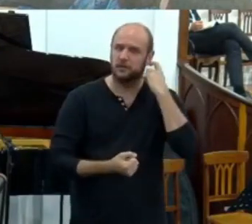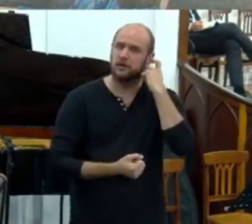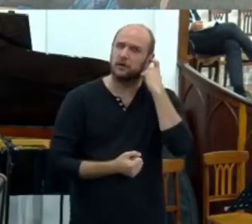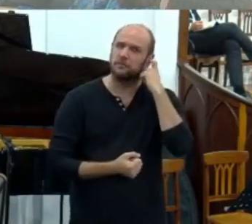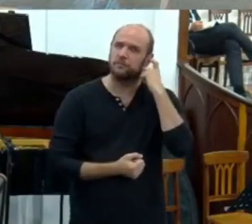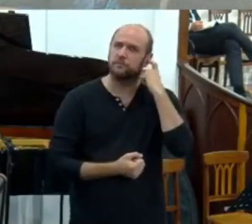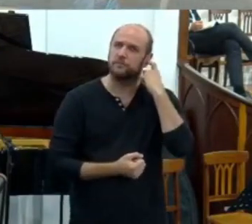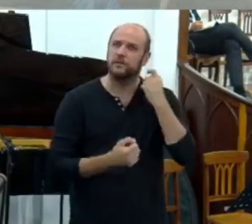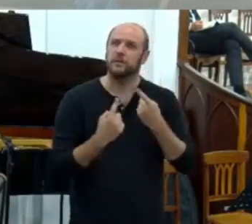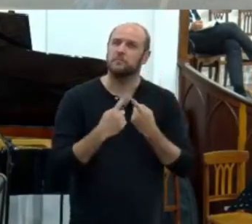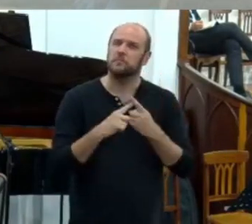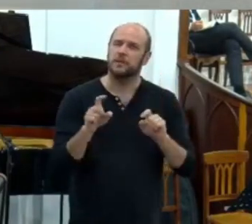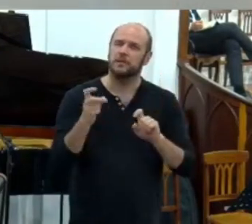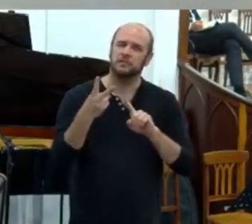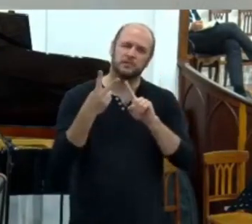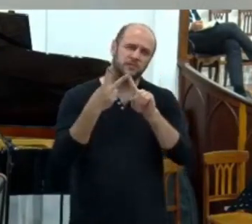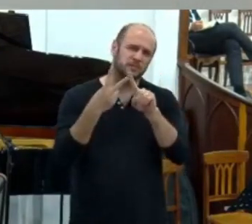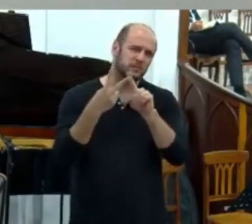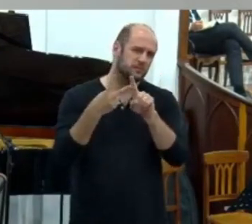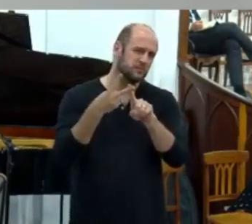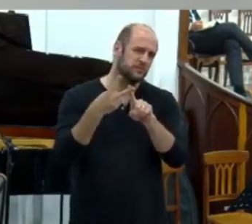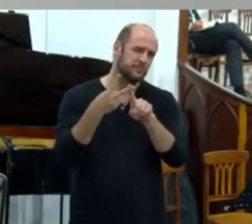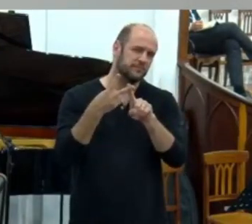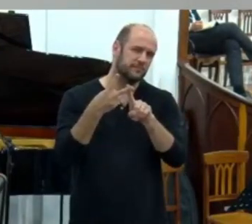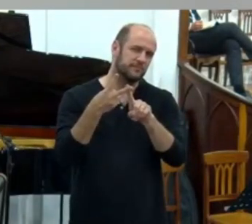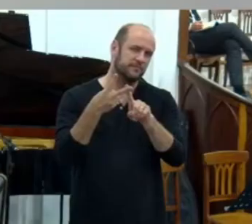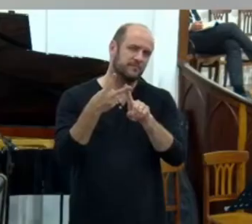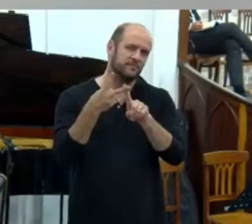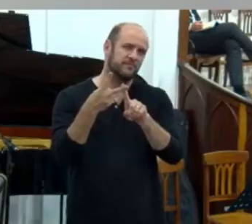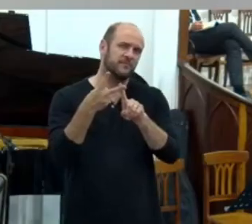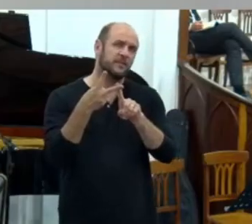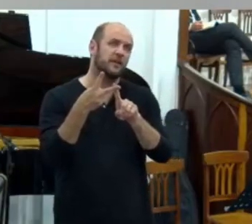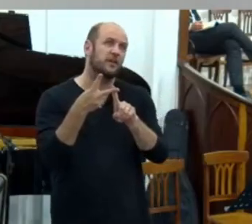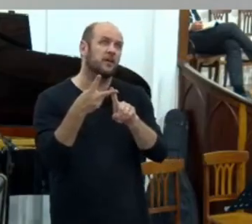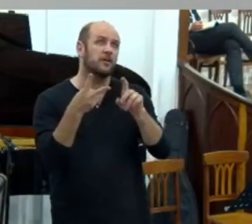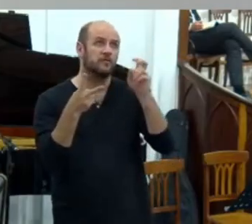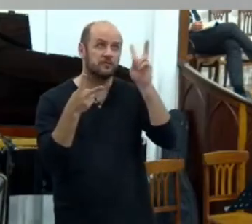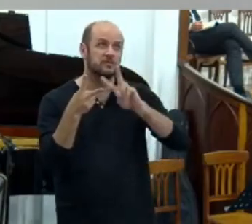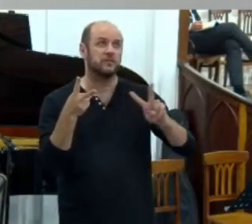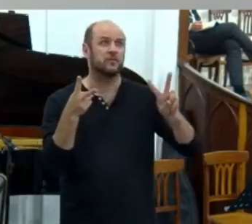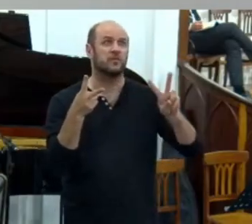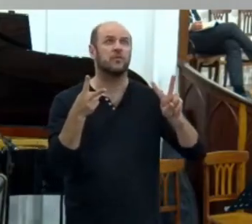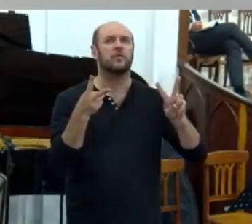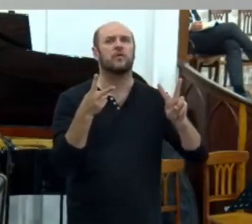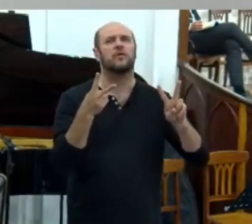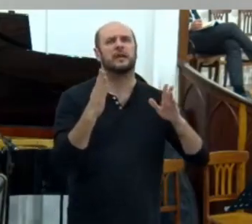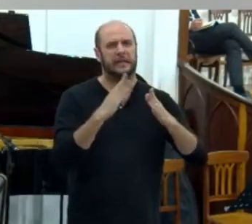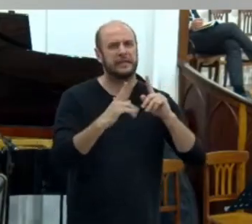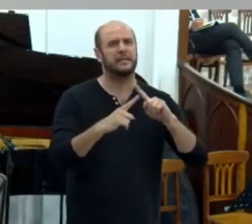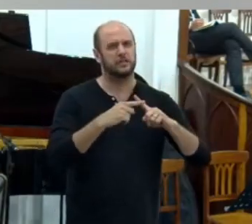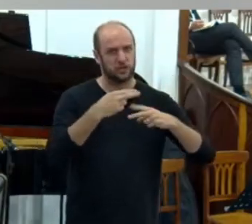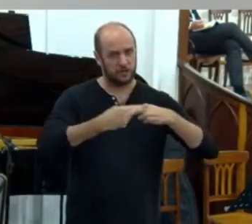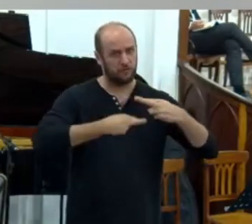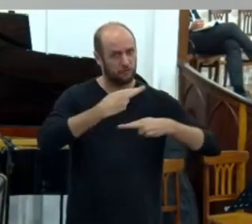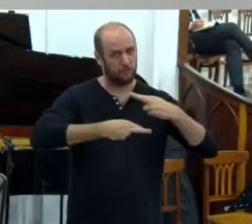Mas a segunda visão é defendida e sustentada pela teologia reformada.